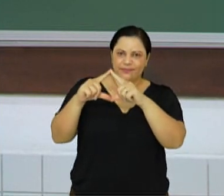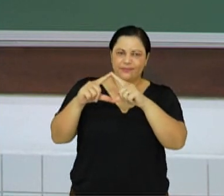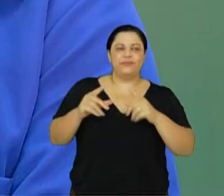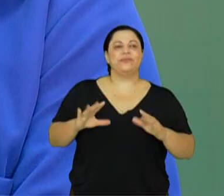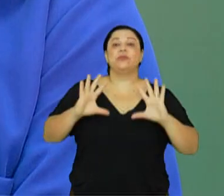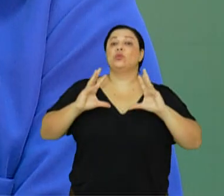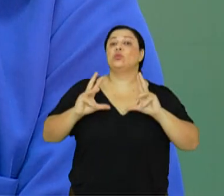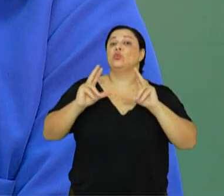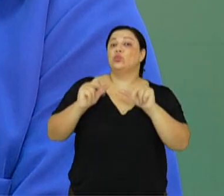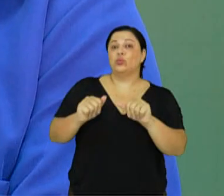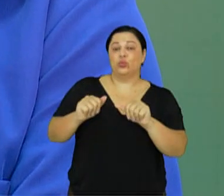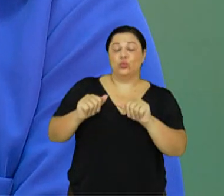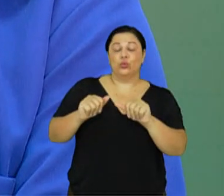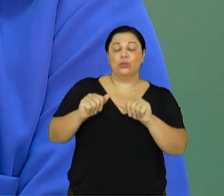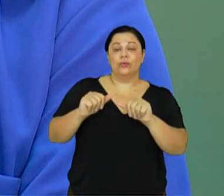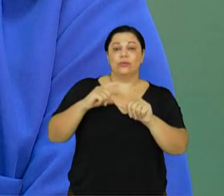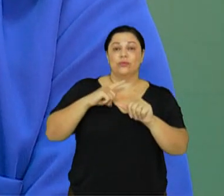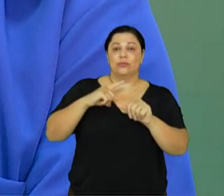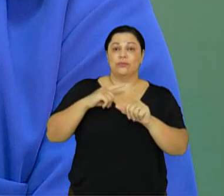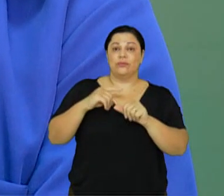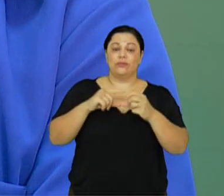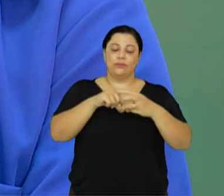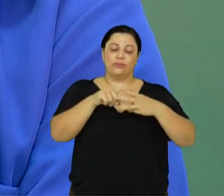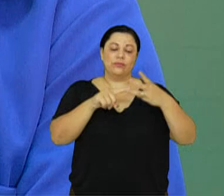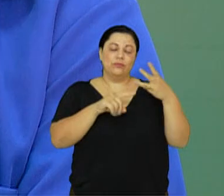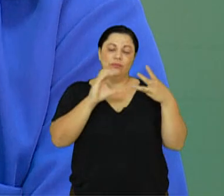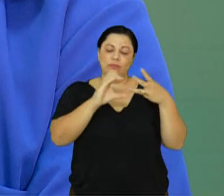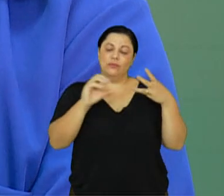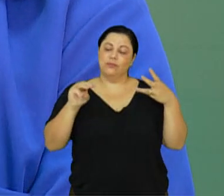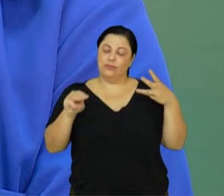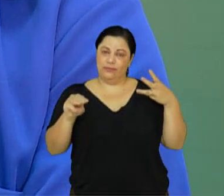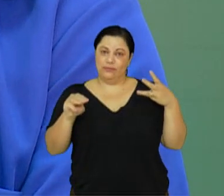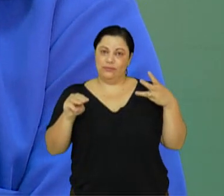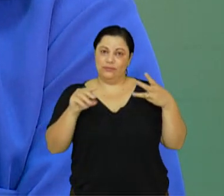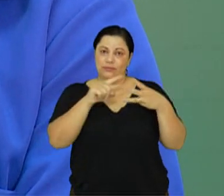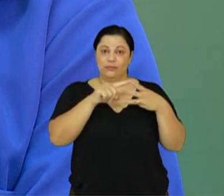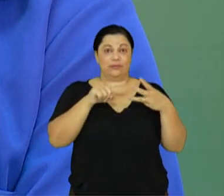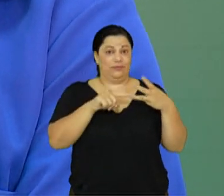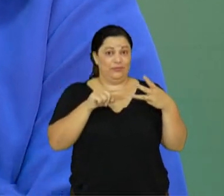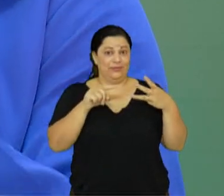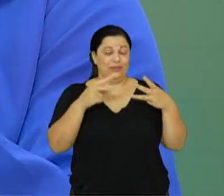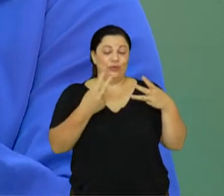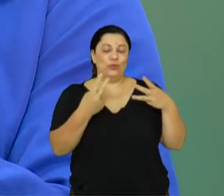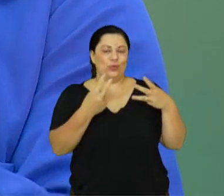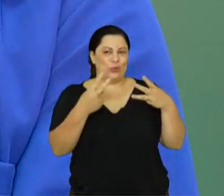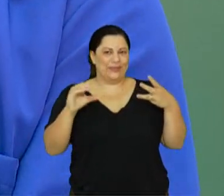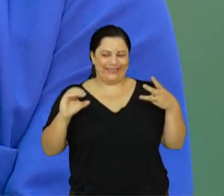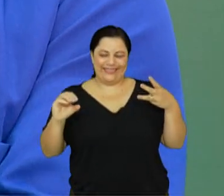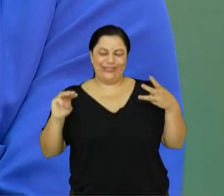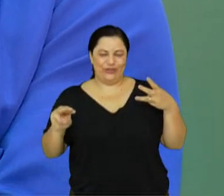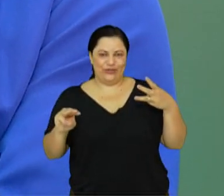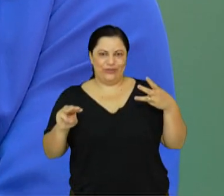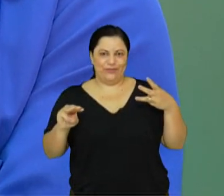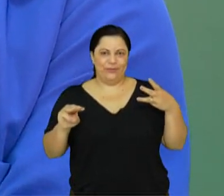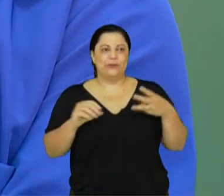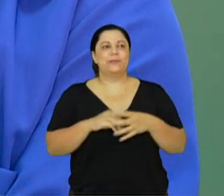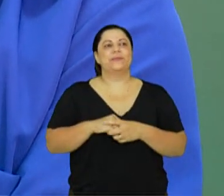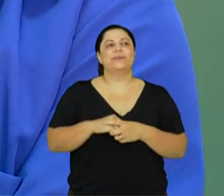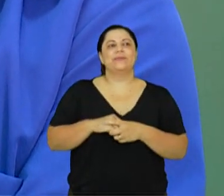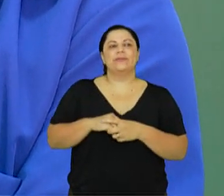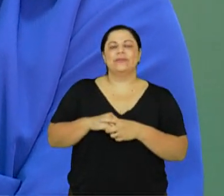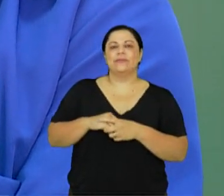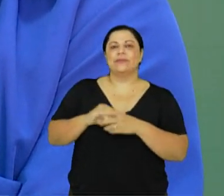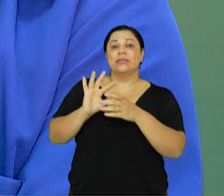todos eles com 3 centímetros, ou melhor, 2 centímetros de lado. Aqui, ó, nessa